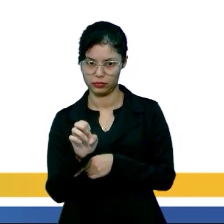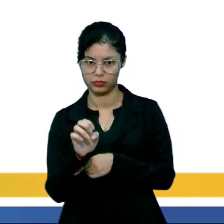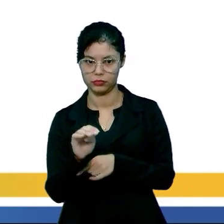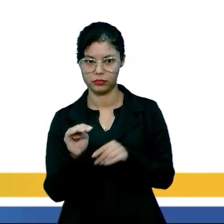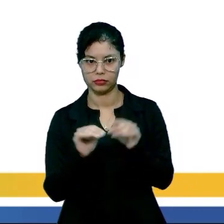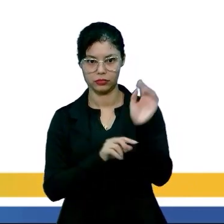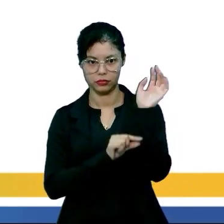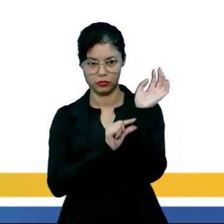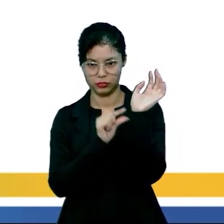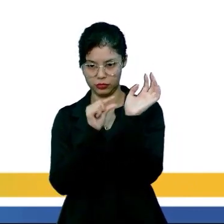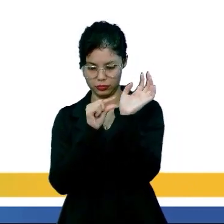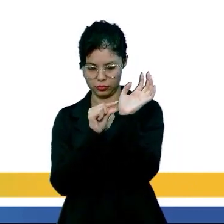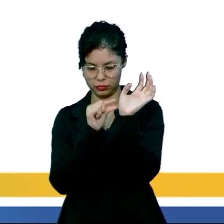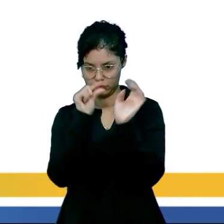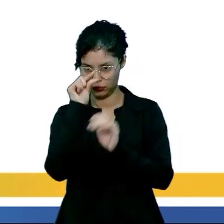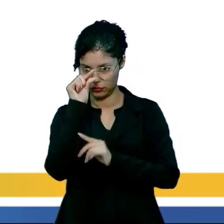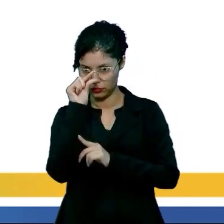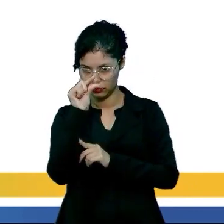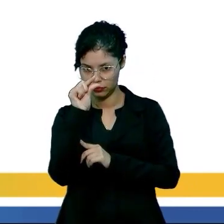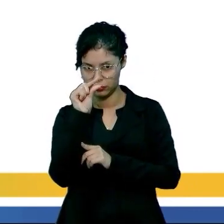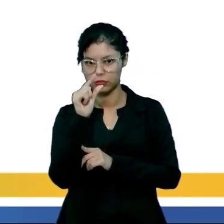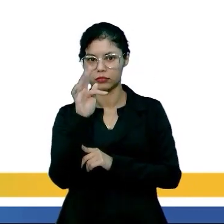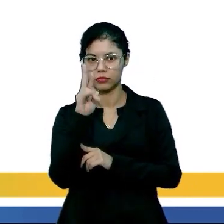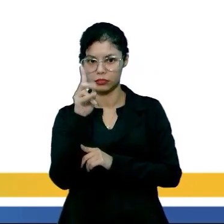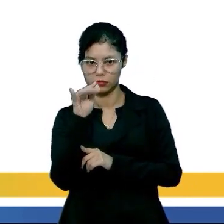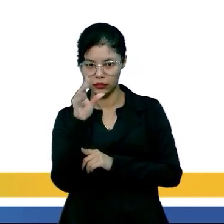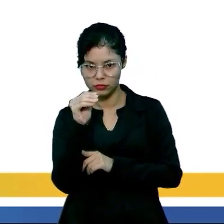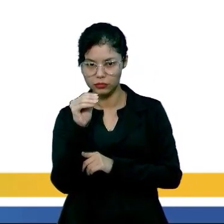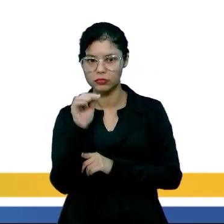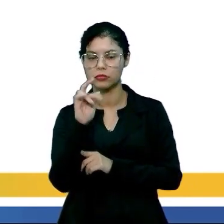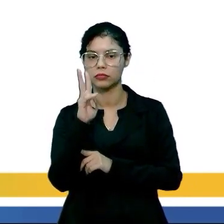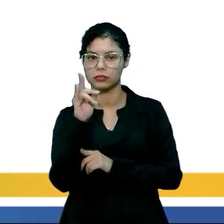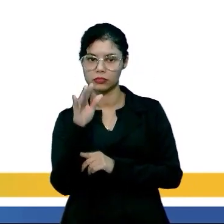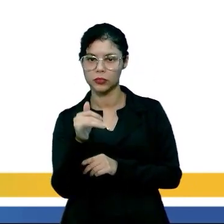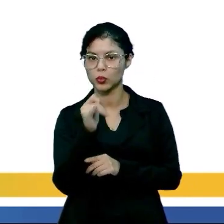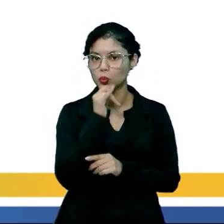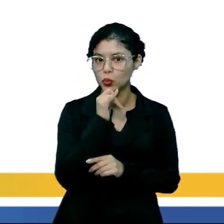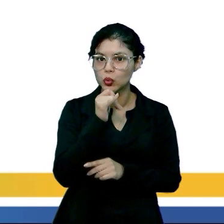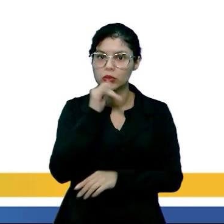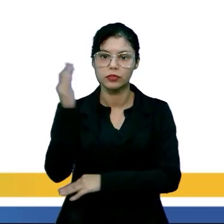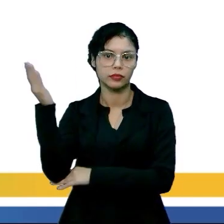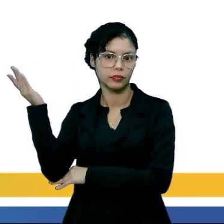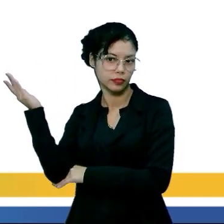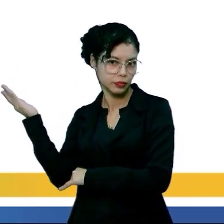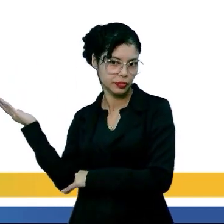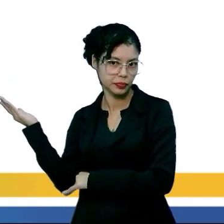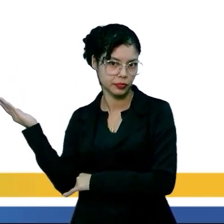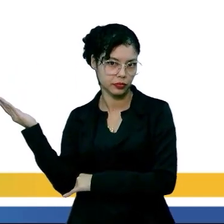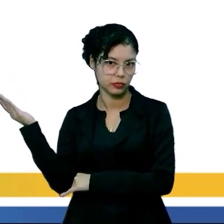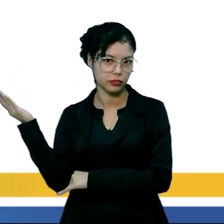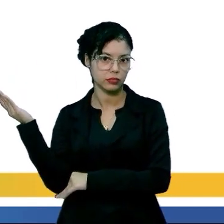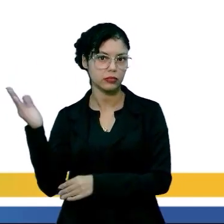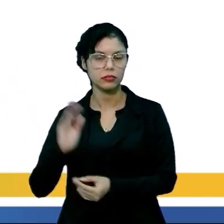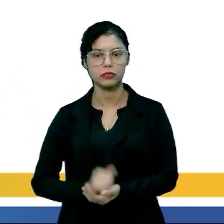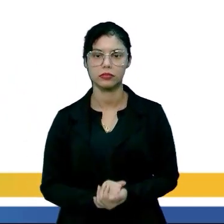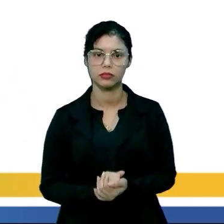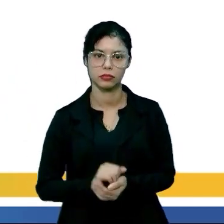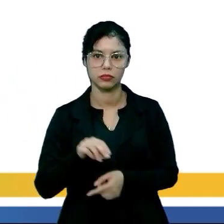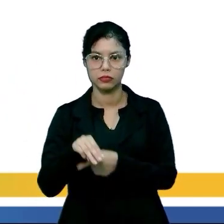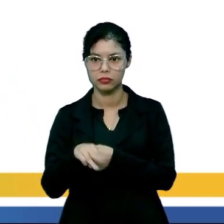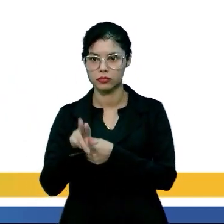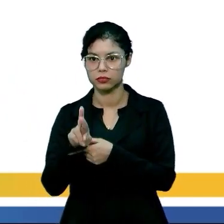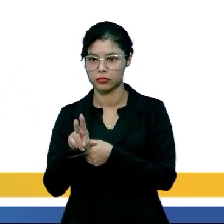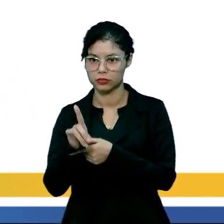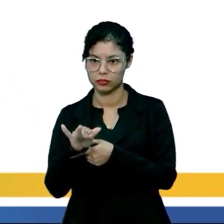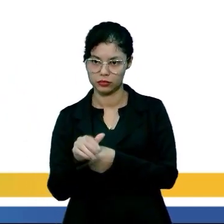Aqui, cauloide. E aqui, rizoide, tá? E o exemplo aqui que temos na imagem ao lado são os